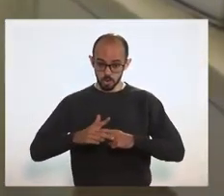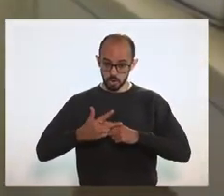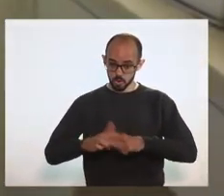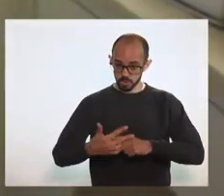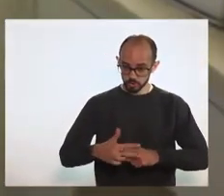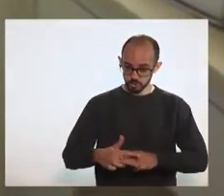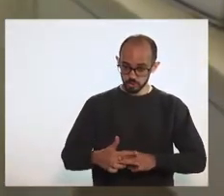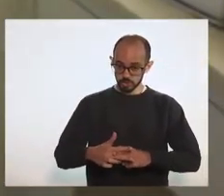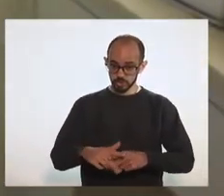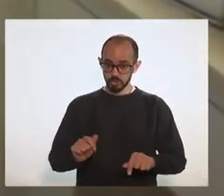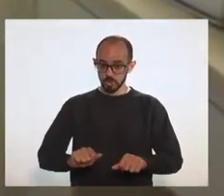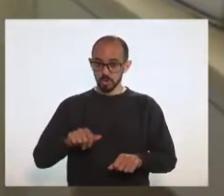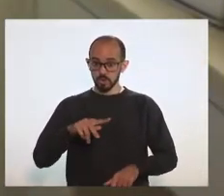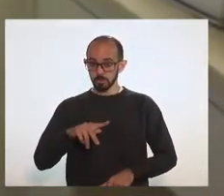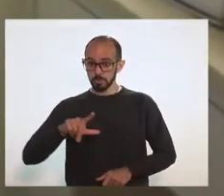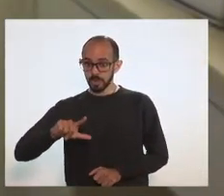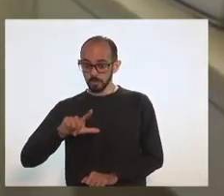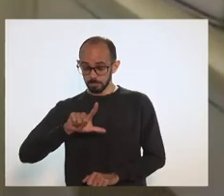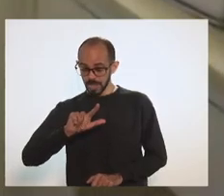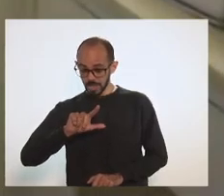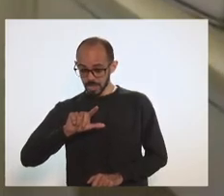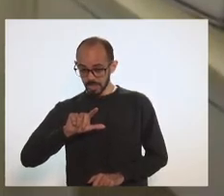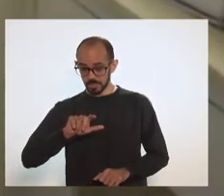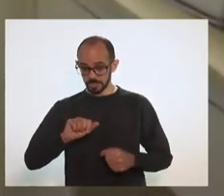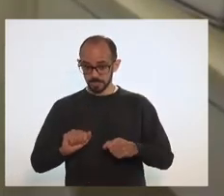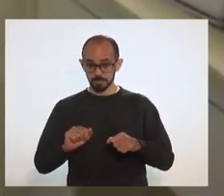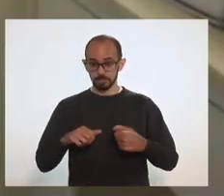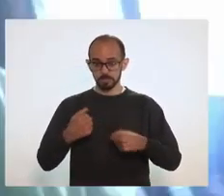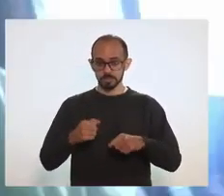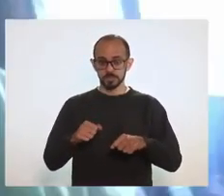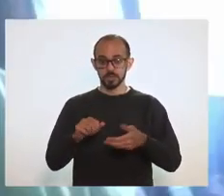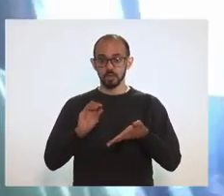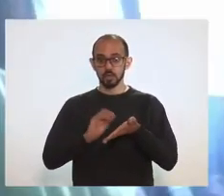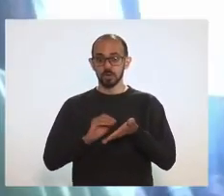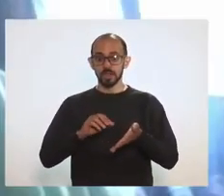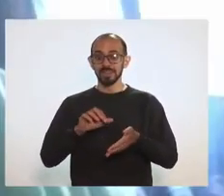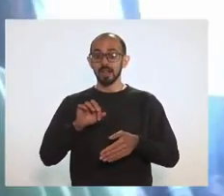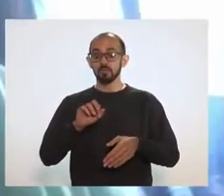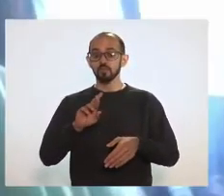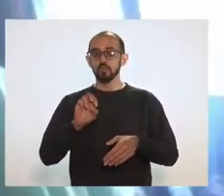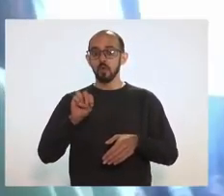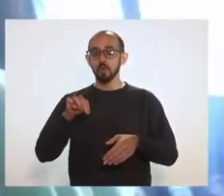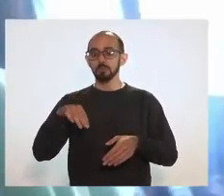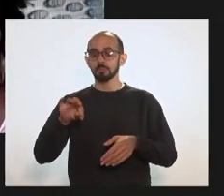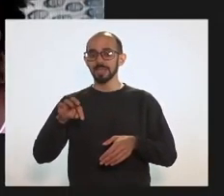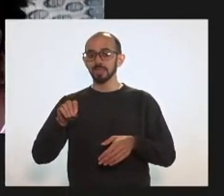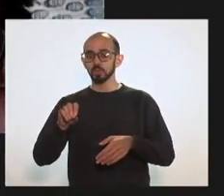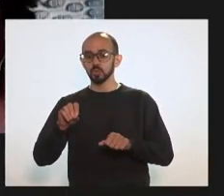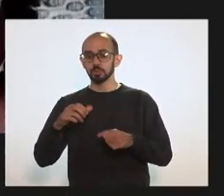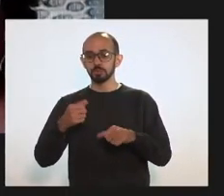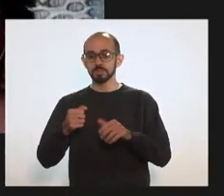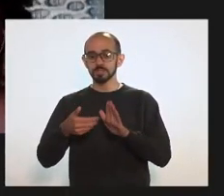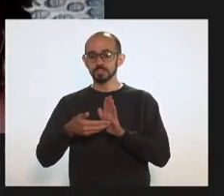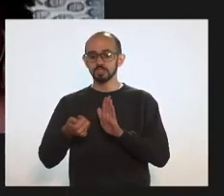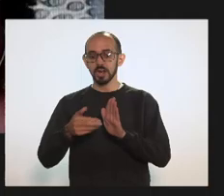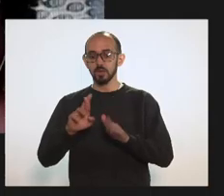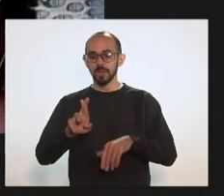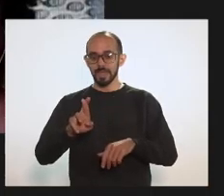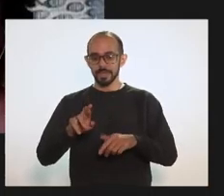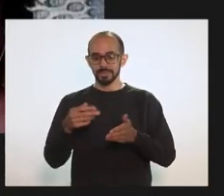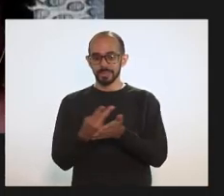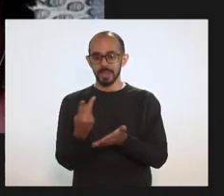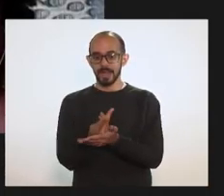relator, pode ser erro de digitação, mas pode ser digitação lá no projeto original. Se for,